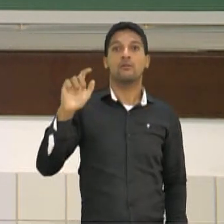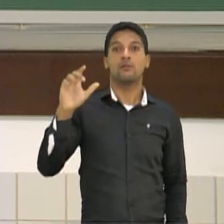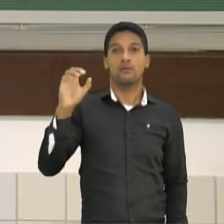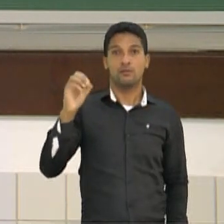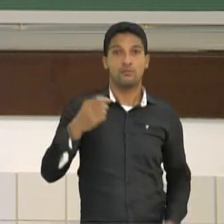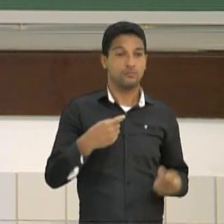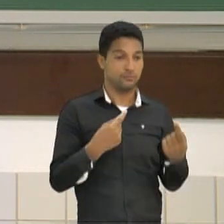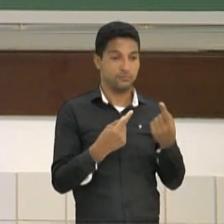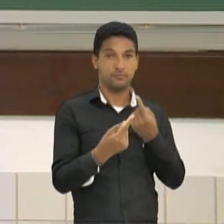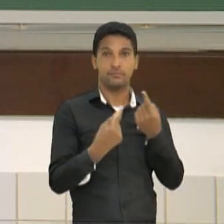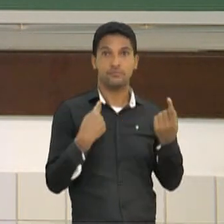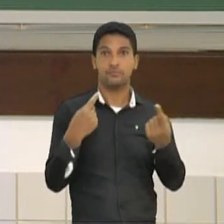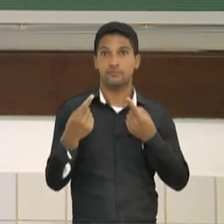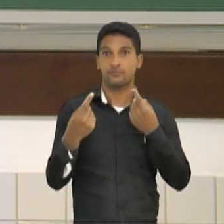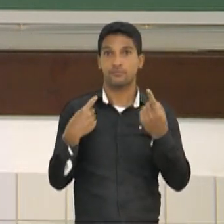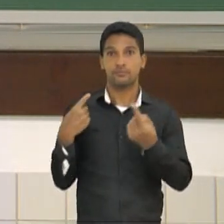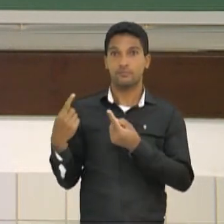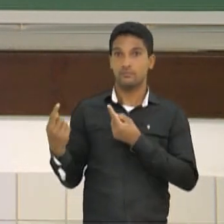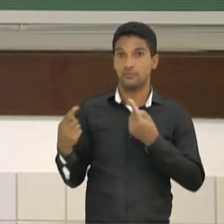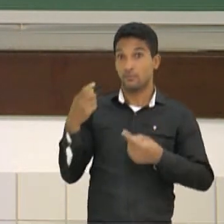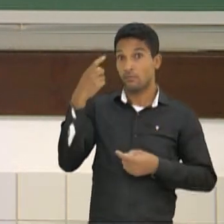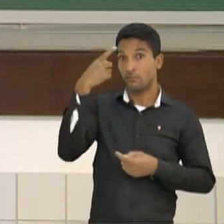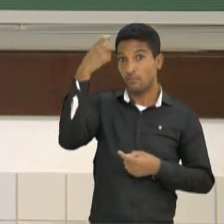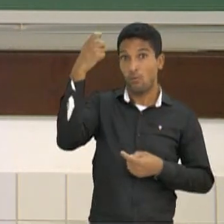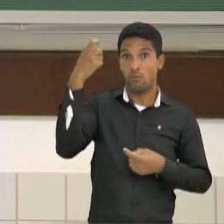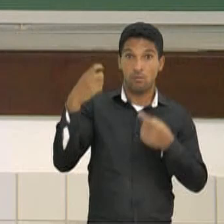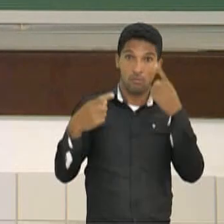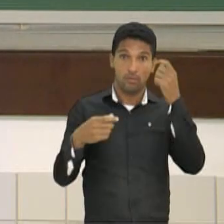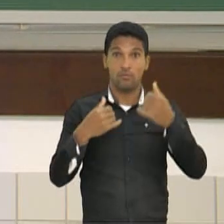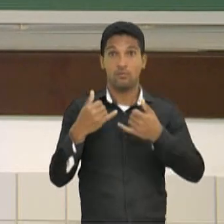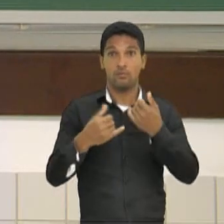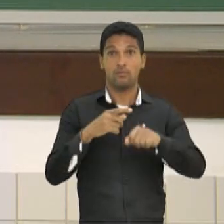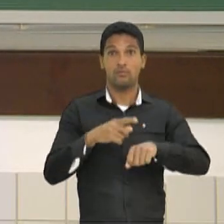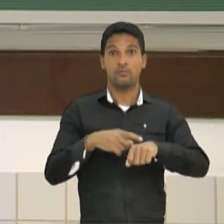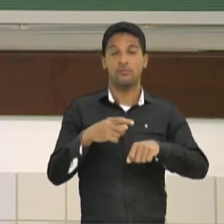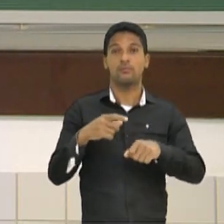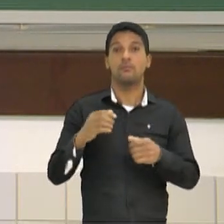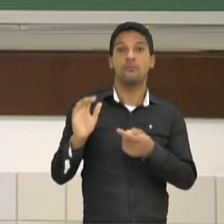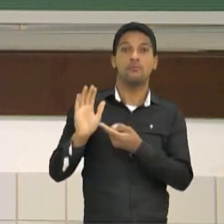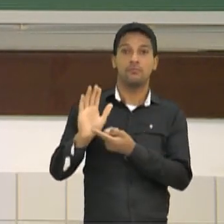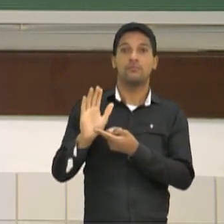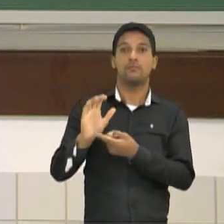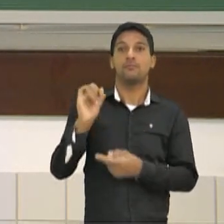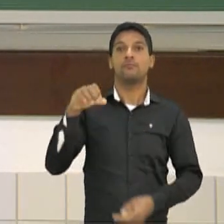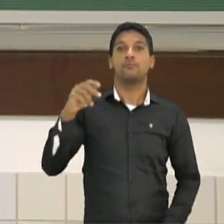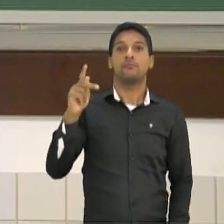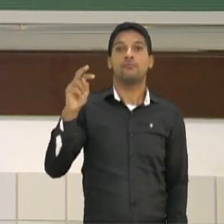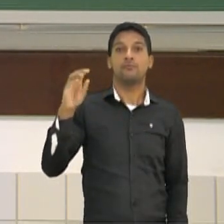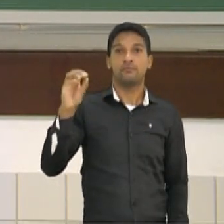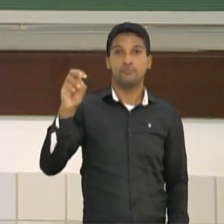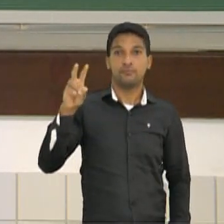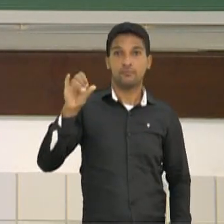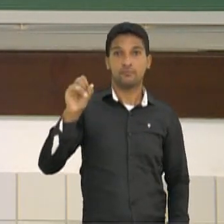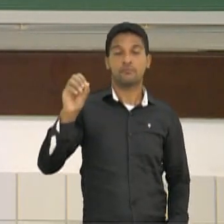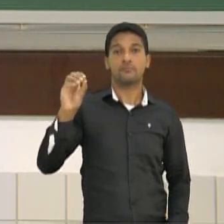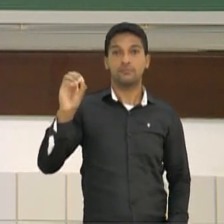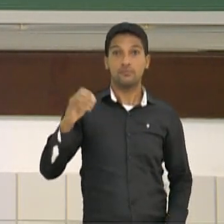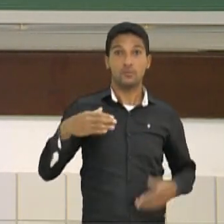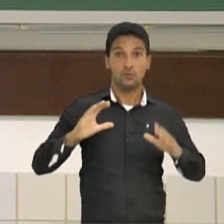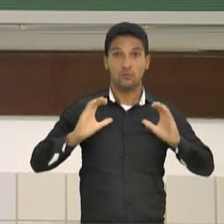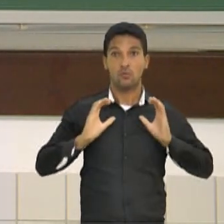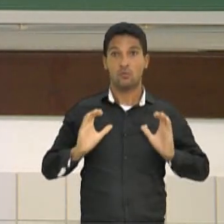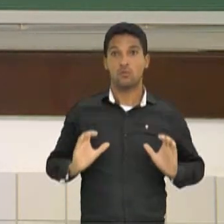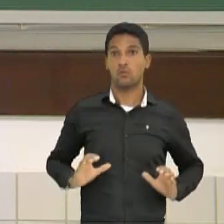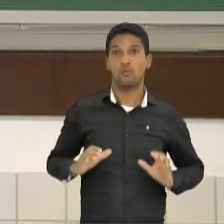desse estímulo. Né? Então a ideia é improvisar mesmo. Então ali trabalha-se o improviso e a espontaneidade do praticante.